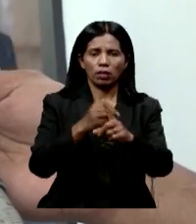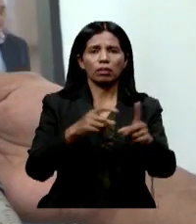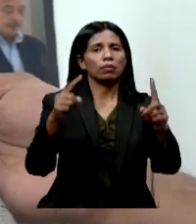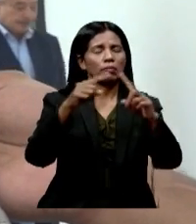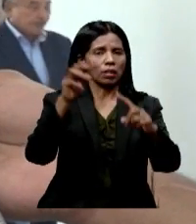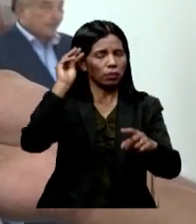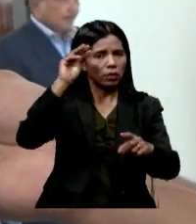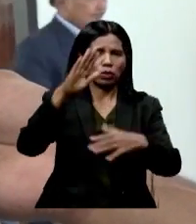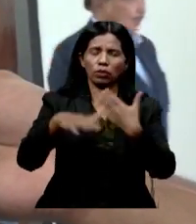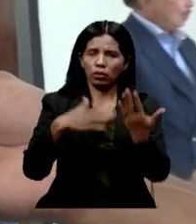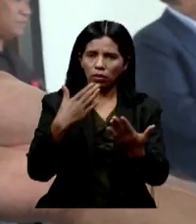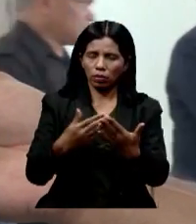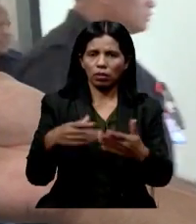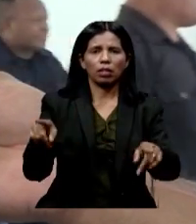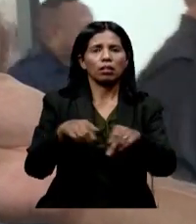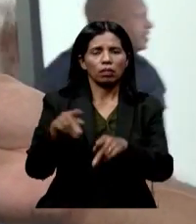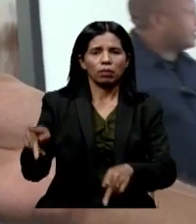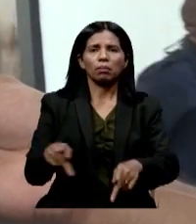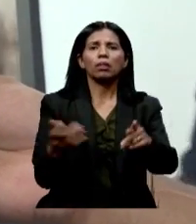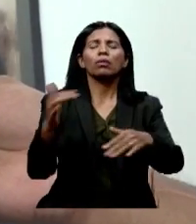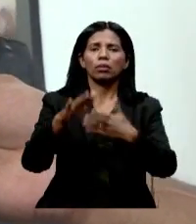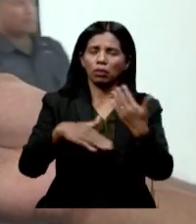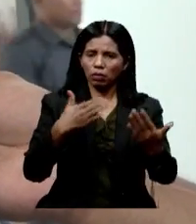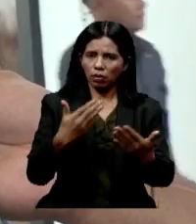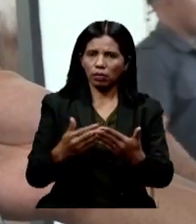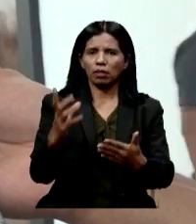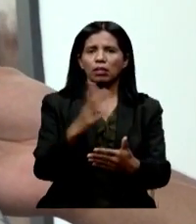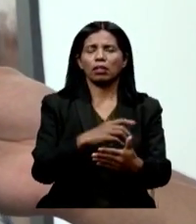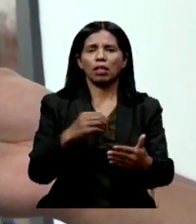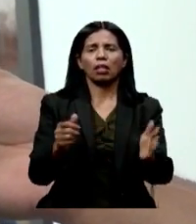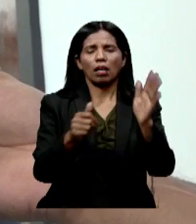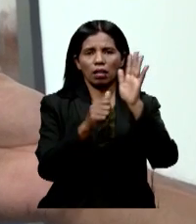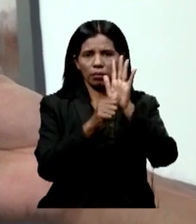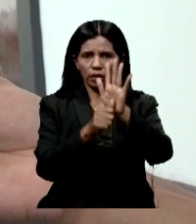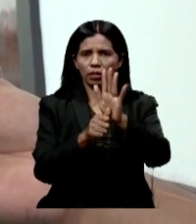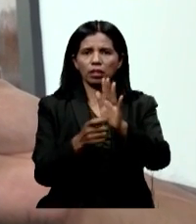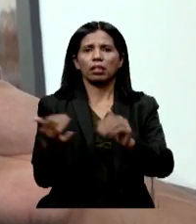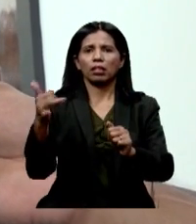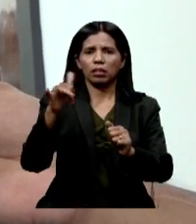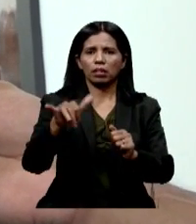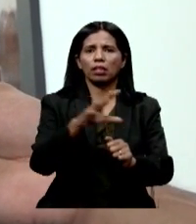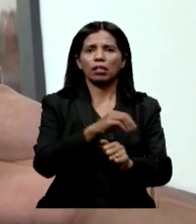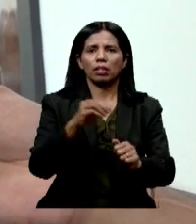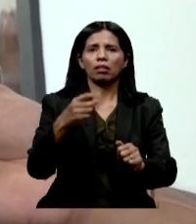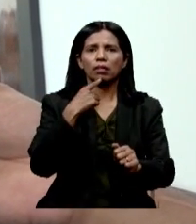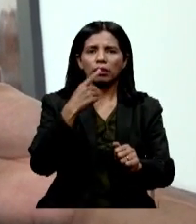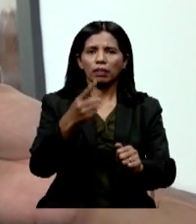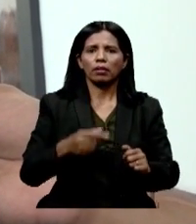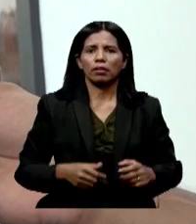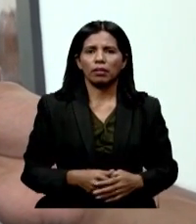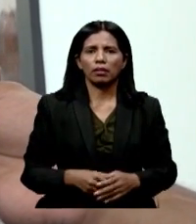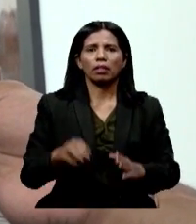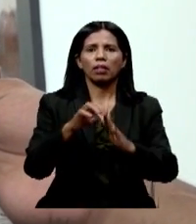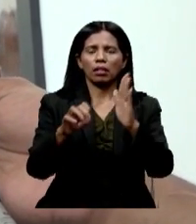Sira, no Instituto Público Sira, neve que ela tem convite a tu Sira apresenta a Siranina, é, estado